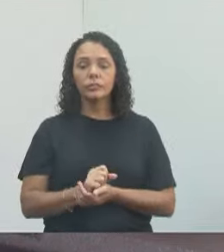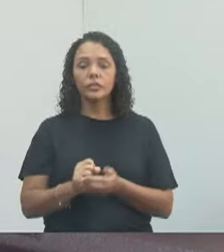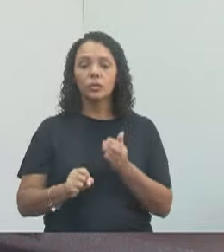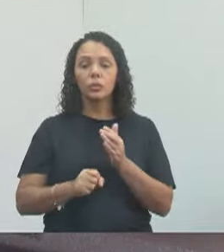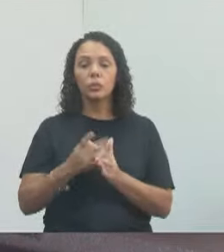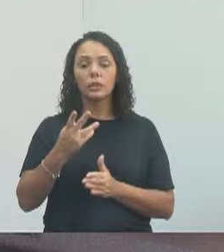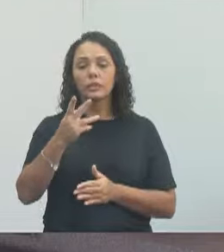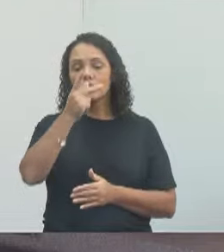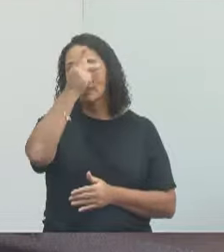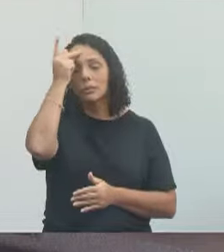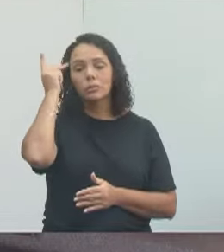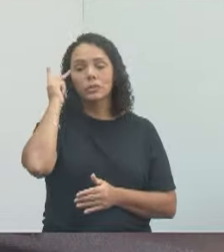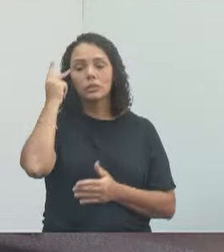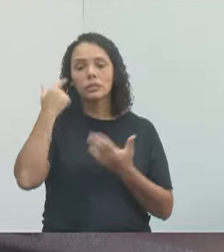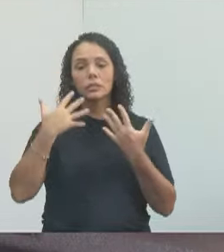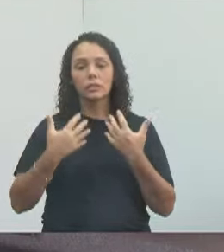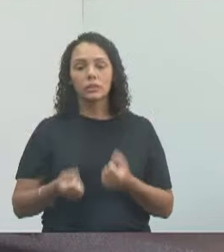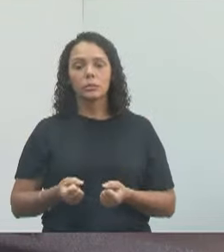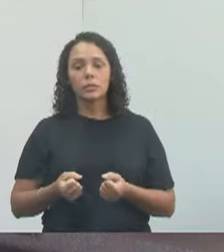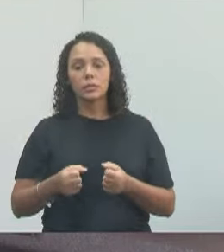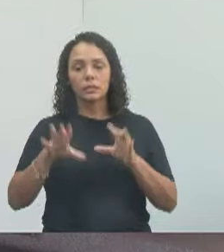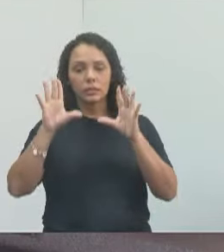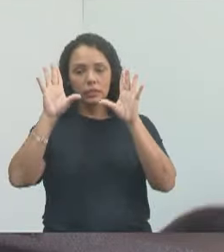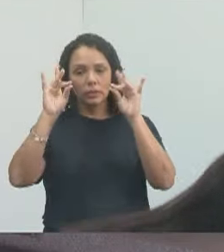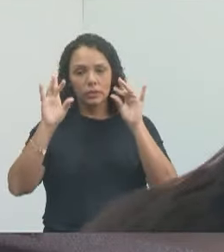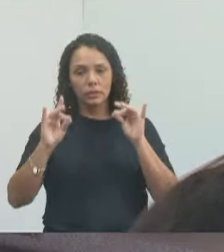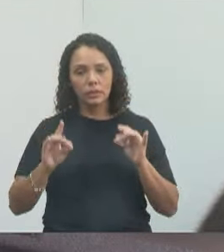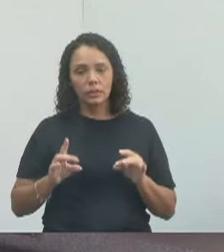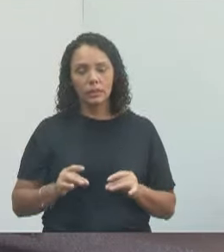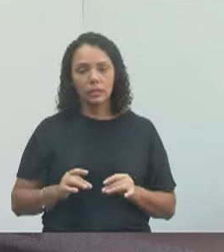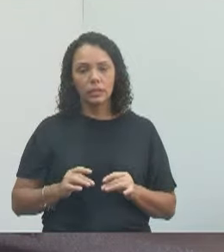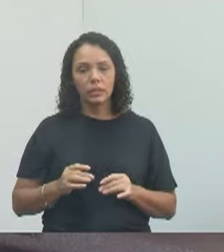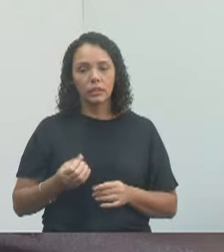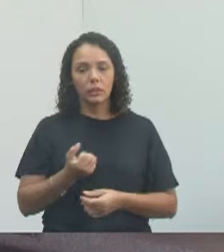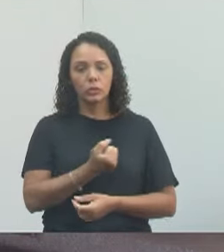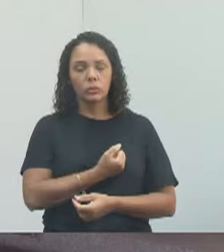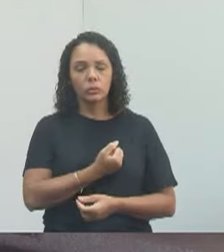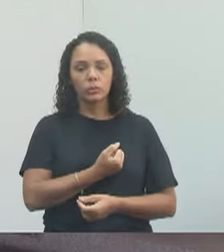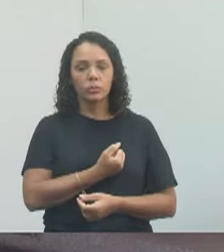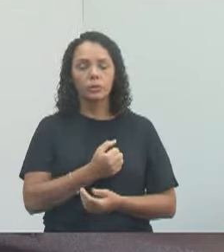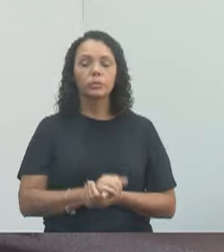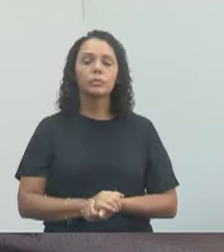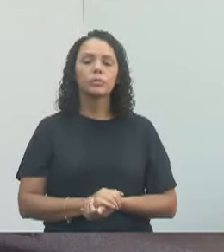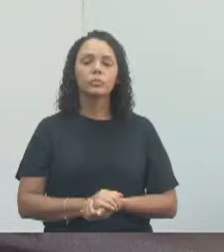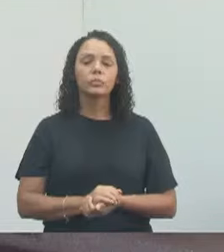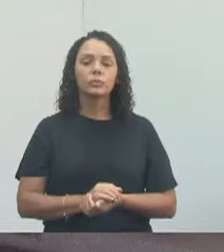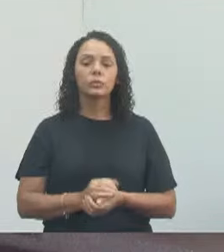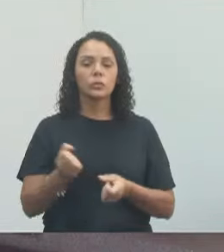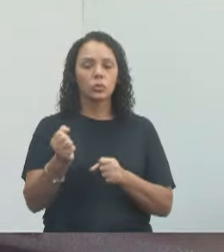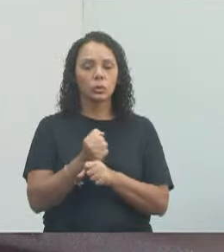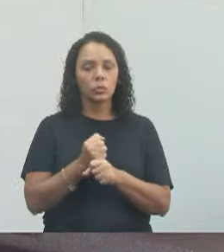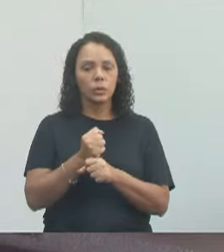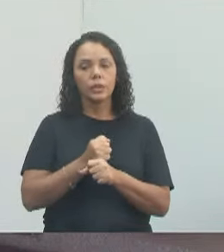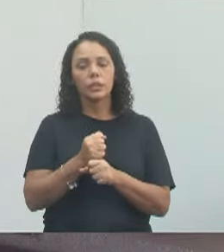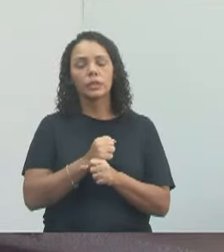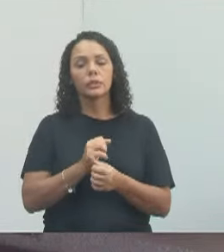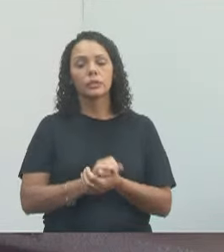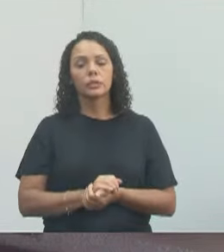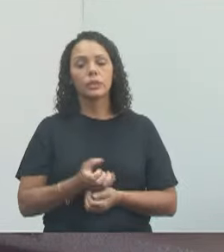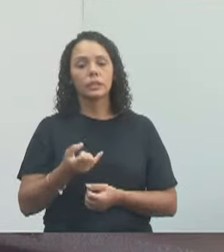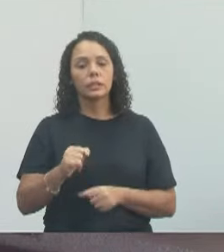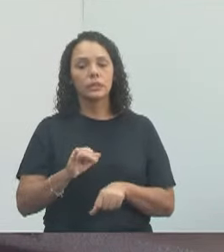munícipes foram atendido favor detalhar em quantidades ano atendimento em grupo de grau de doença se